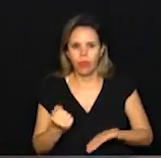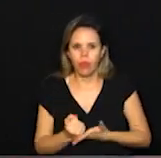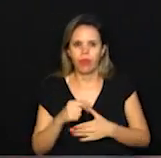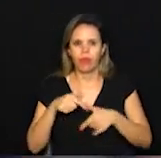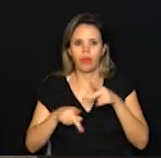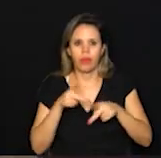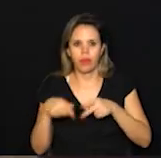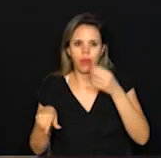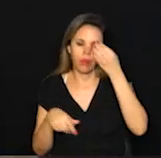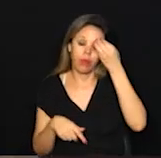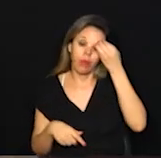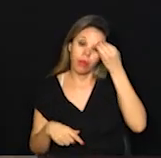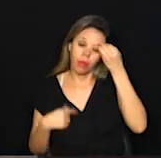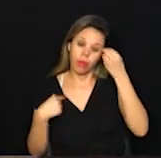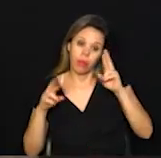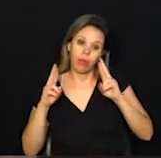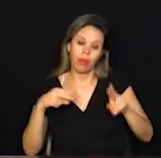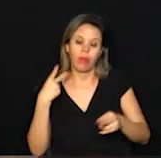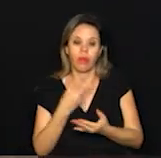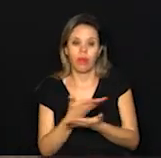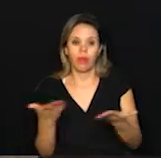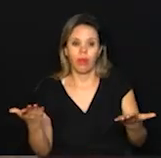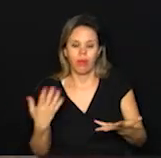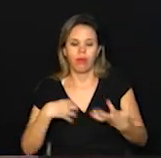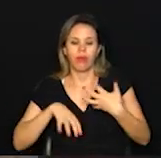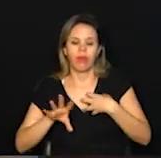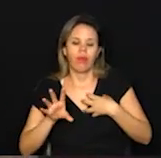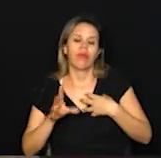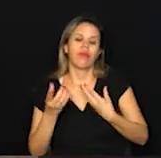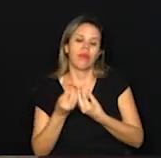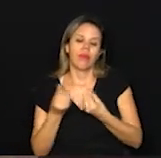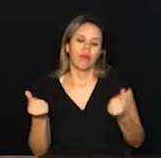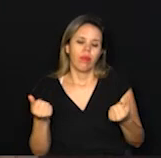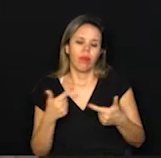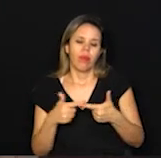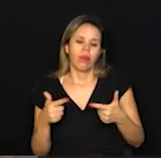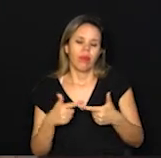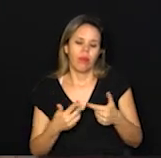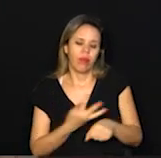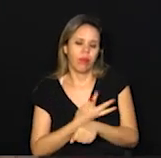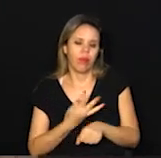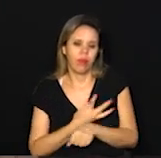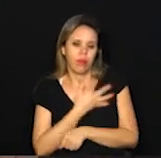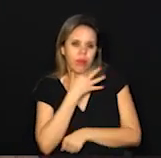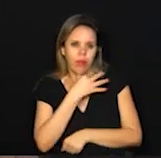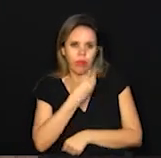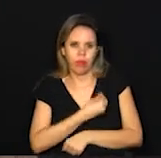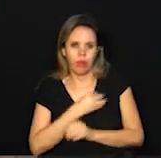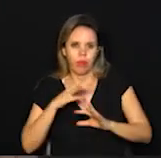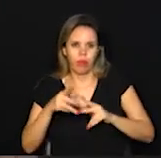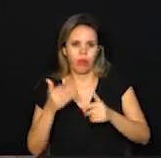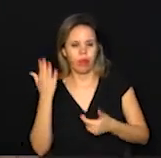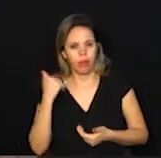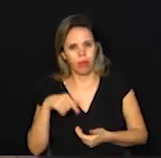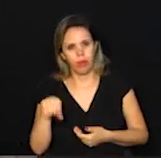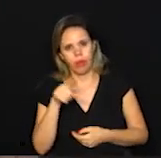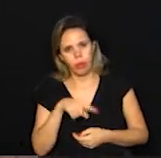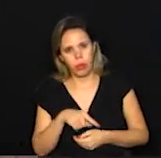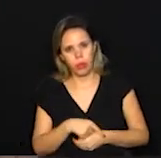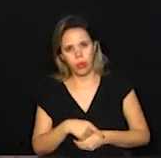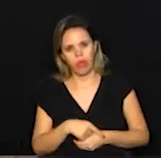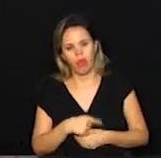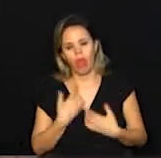da população. Eu espero que os vereadores se sensibilizem, com a situação que nós estamos vivendo. Eu acredito que todos eles sabem, já